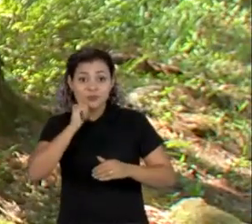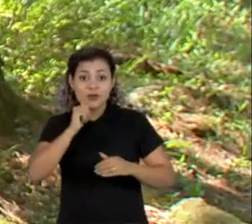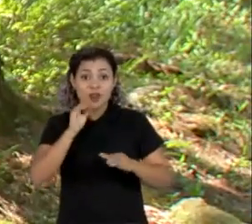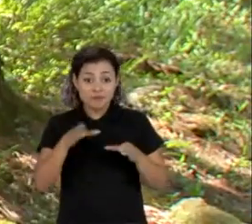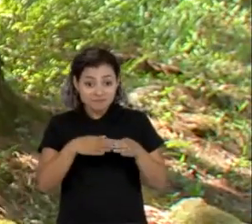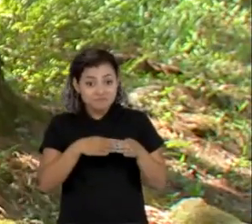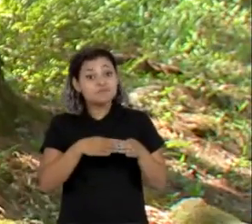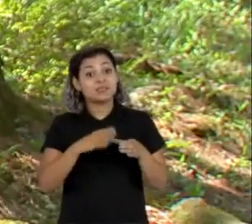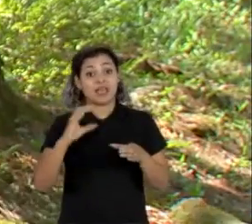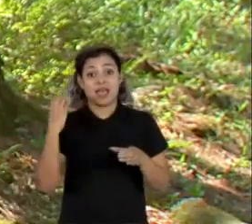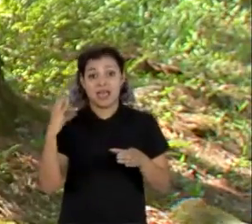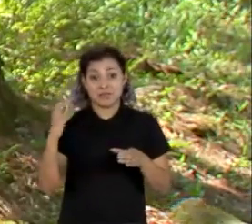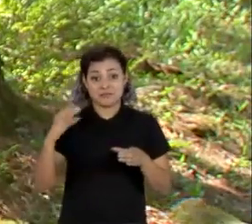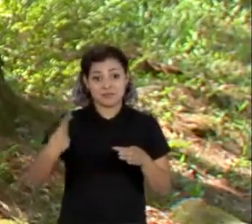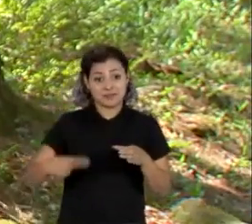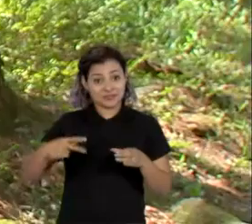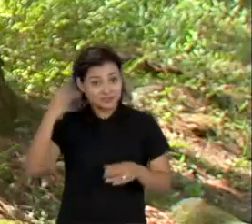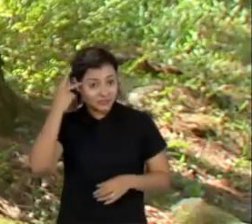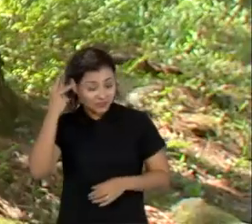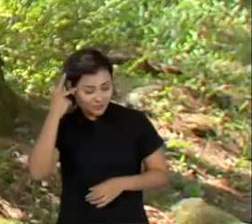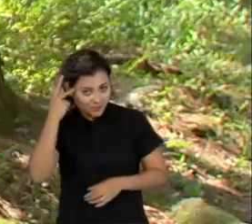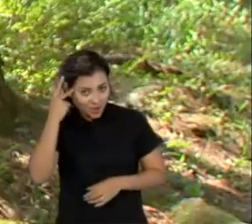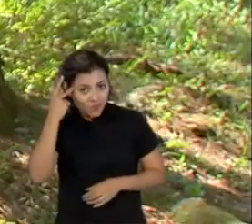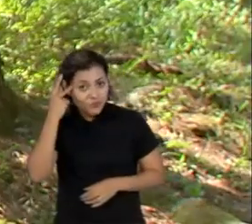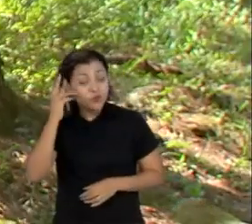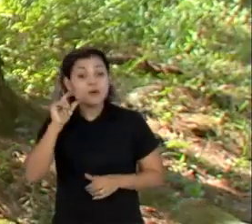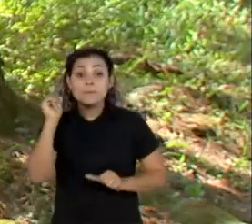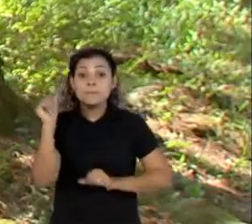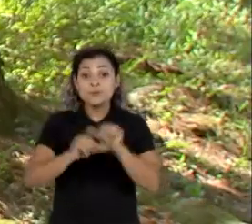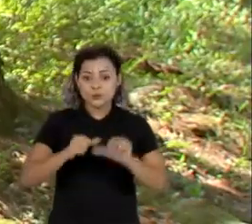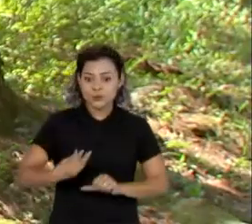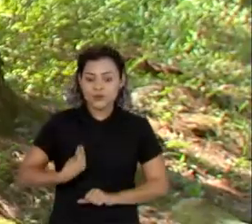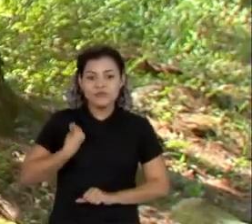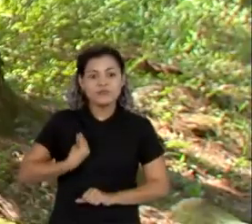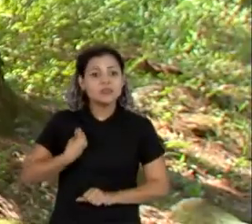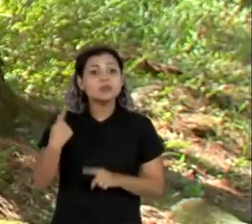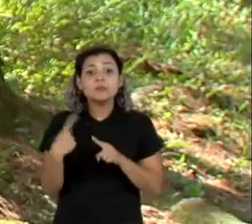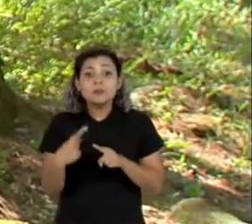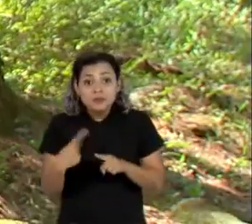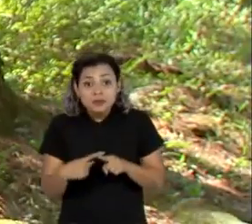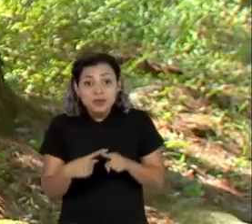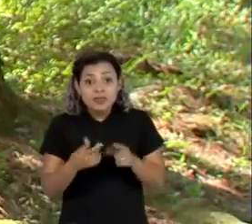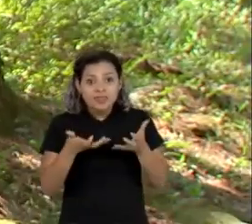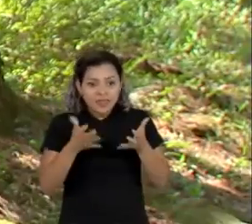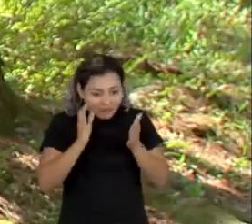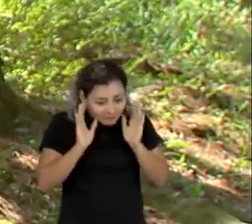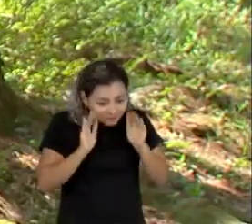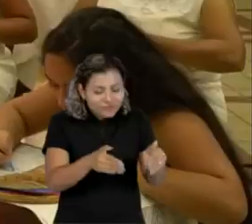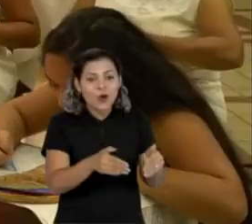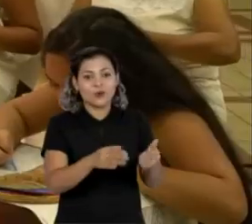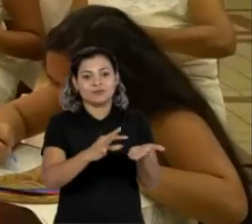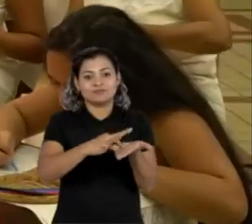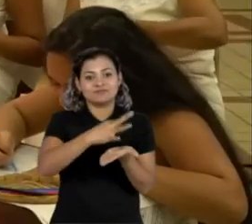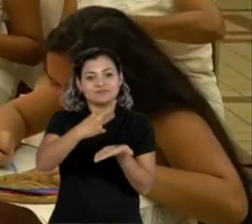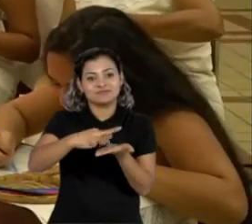do coletivo de Carapicuíba, na Grande São Paulo, mudaram de vida ao investir no